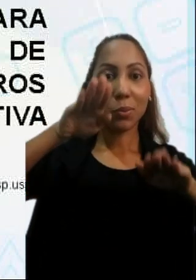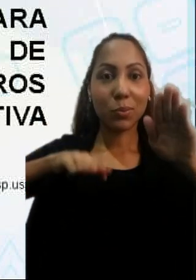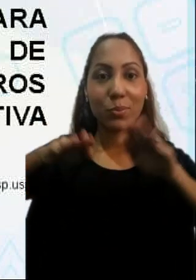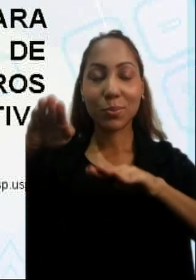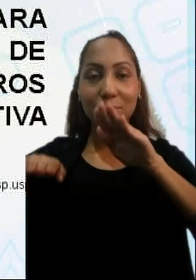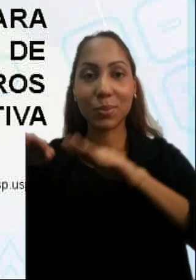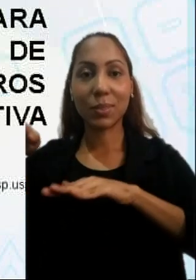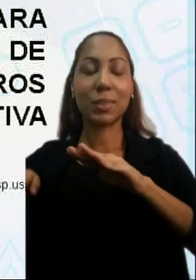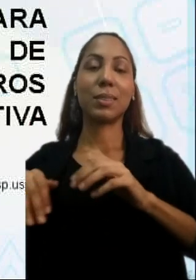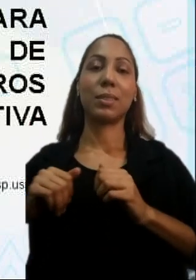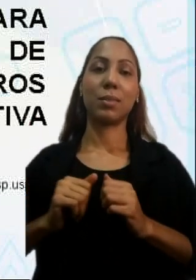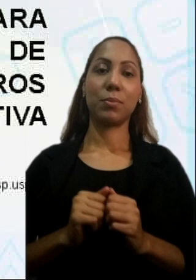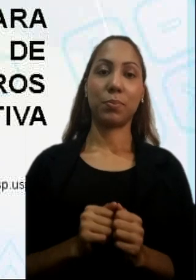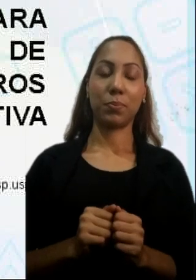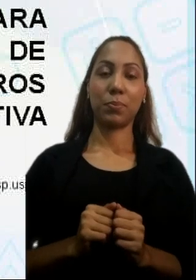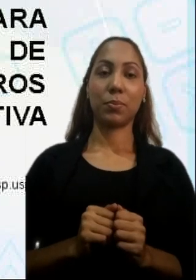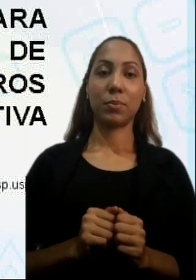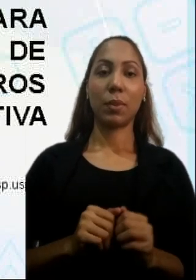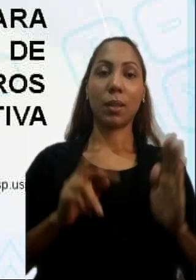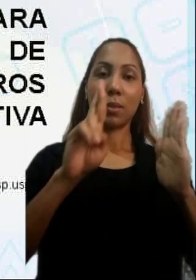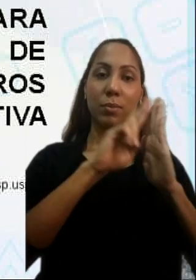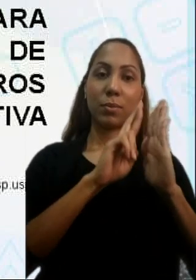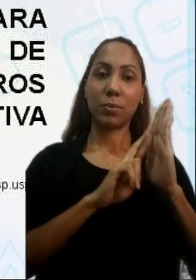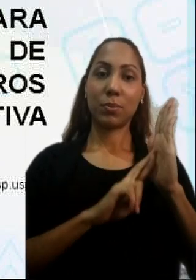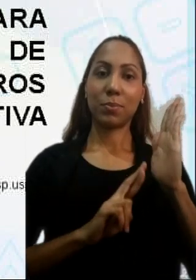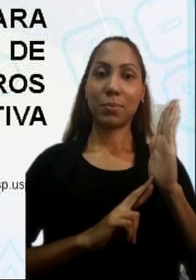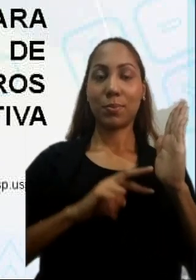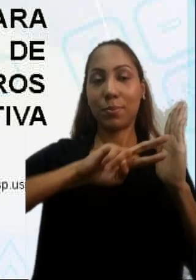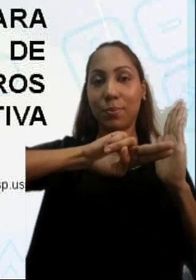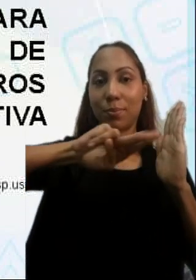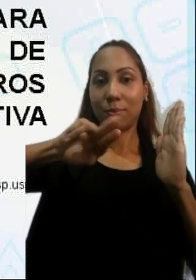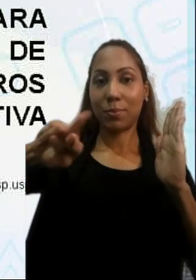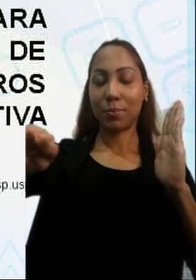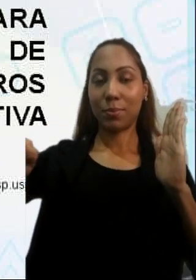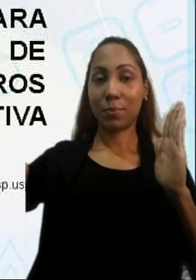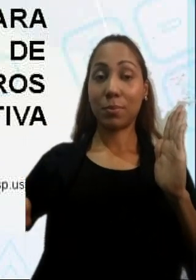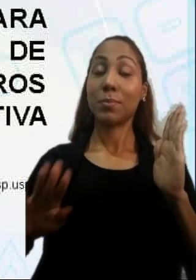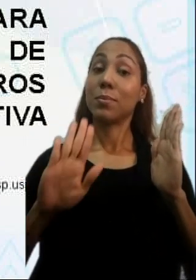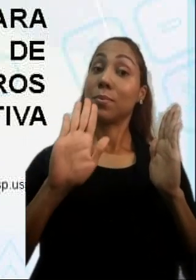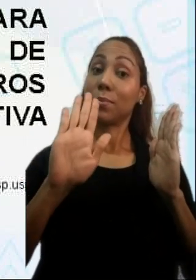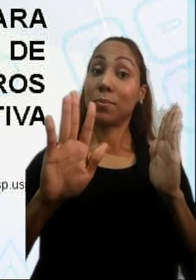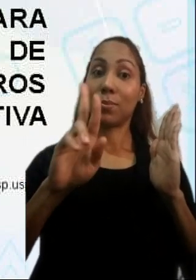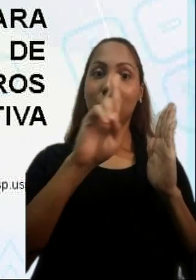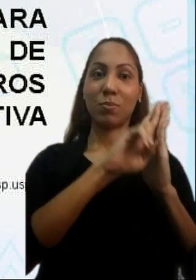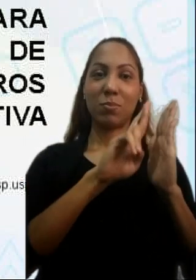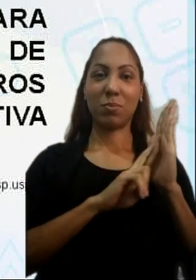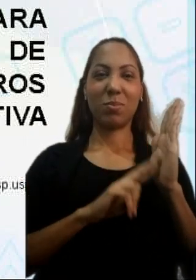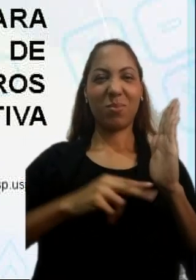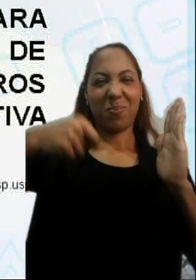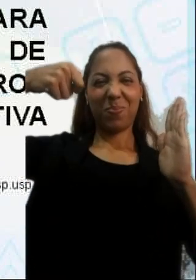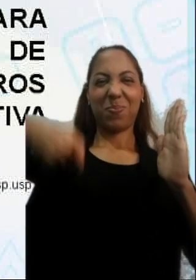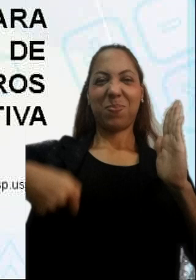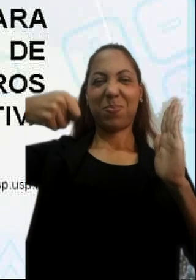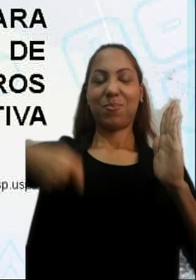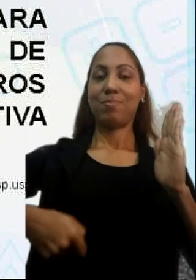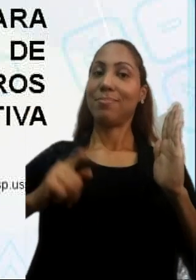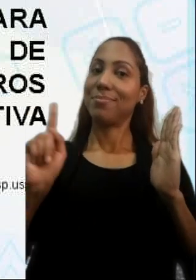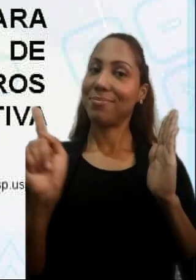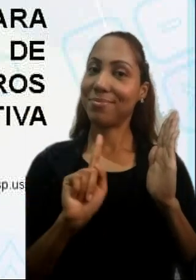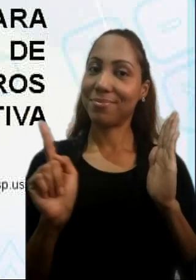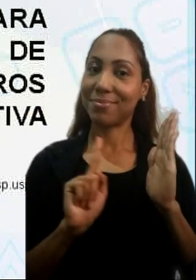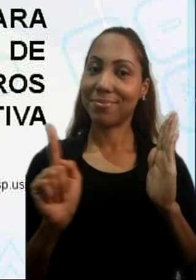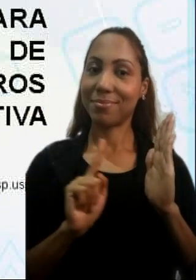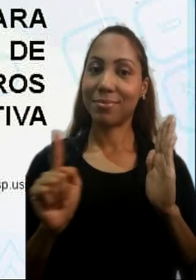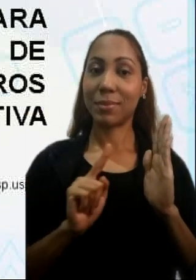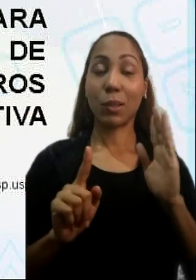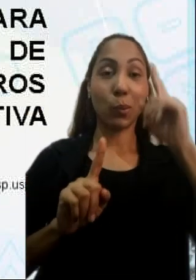fenômeno. Existem várias regras para a apresentação de tabelas, porém, essas não devem ser rígidas. Muitas vezes,